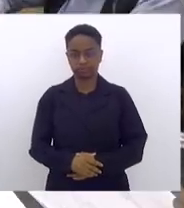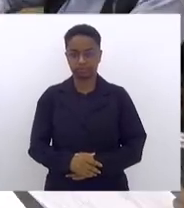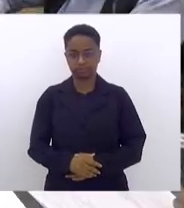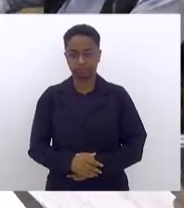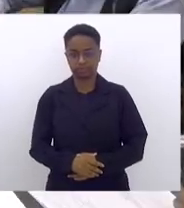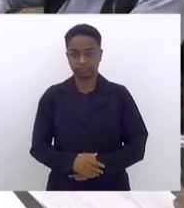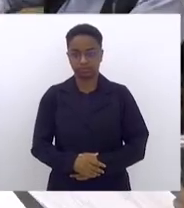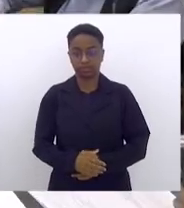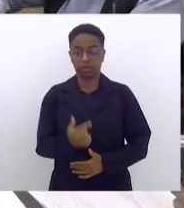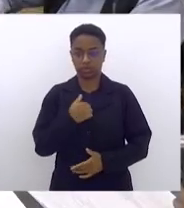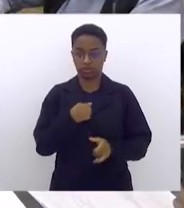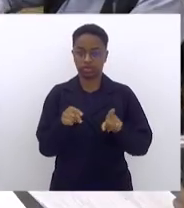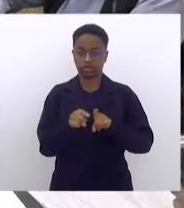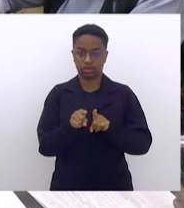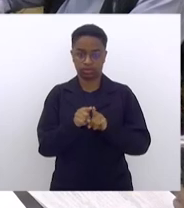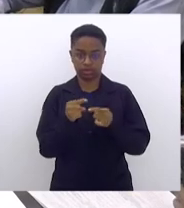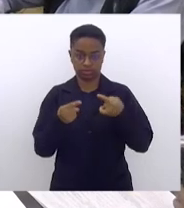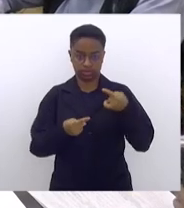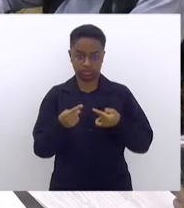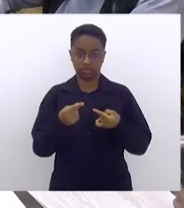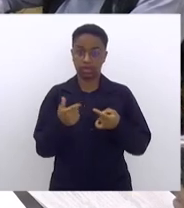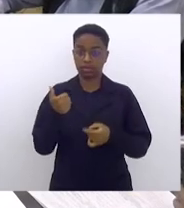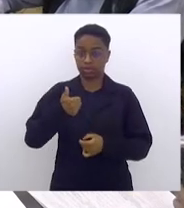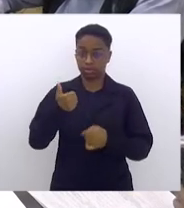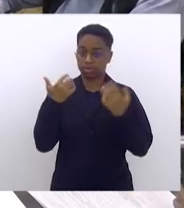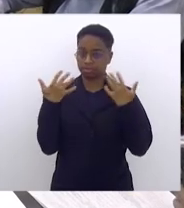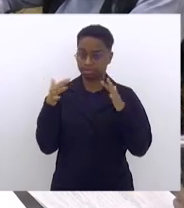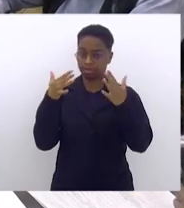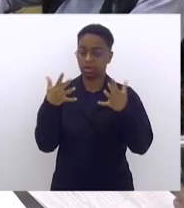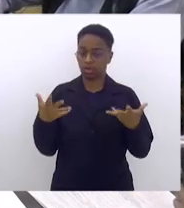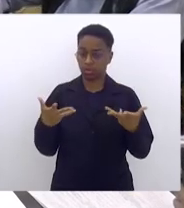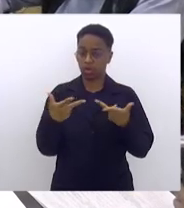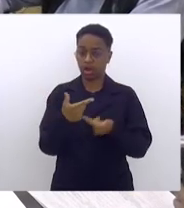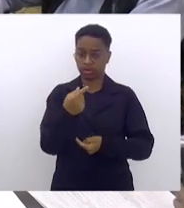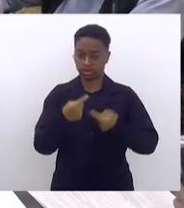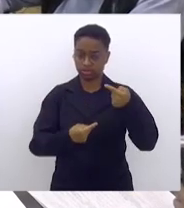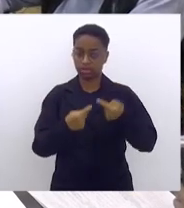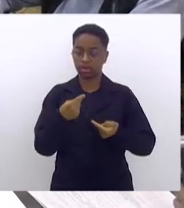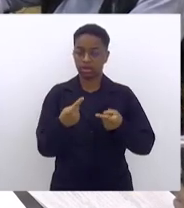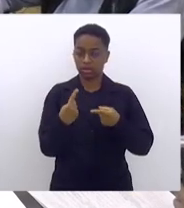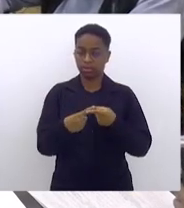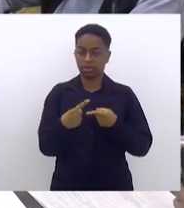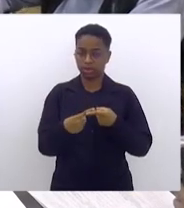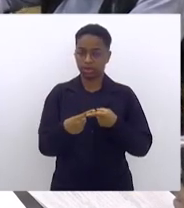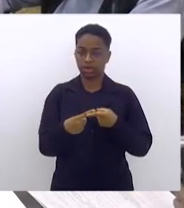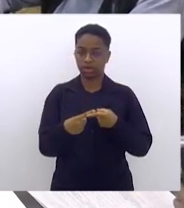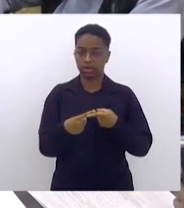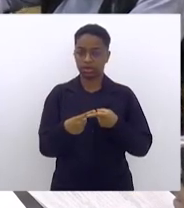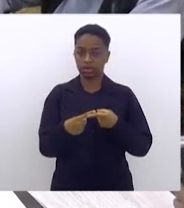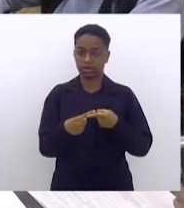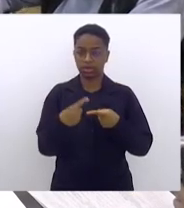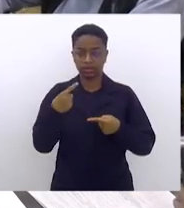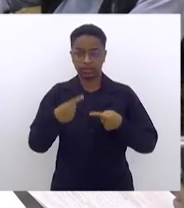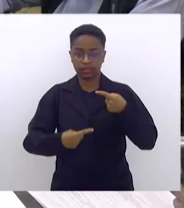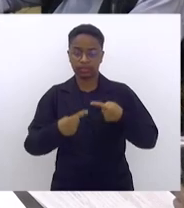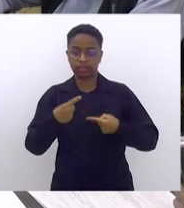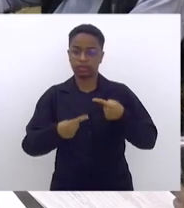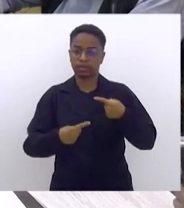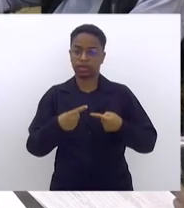uma pequena ponderação também. Primeiro, elogiar aqui a qualidade do debate, que apesar de ser um debate eivado de